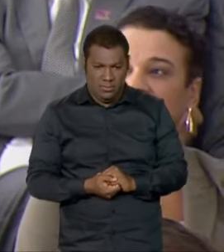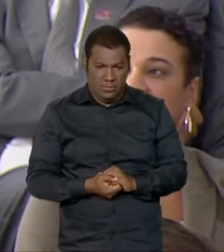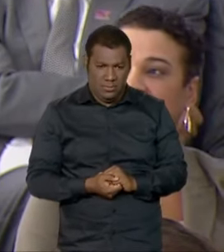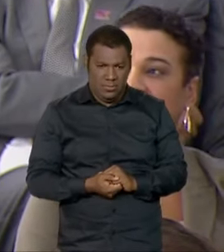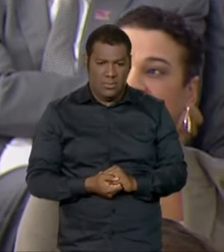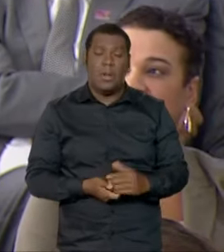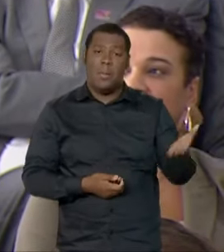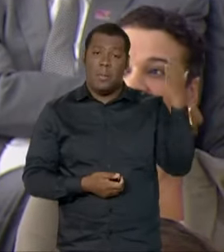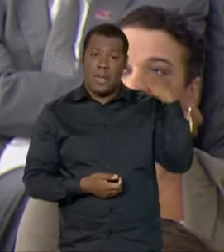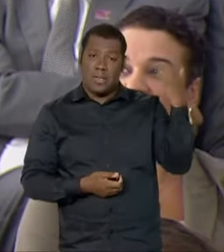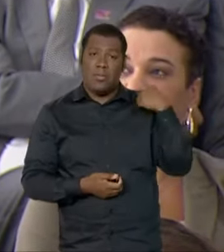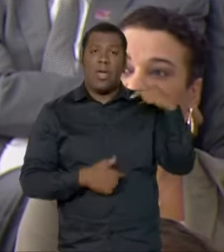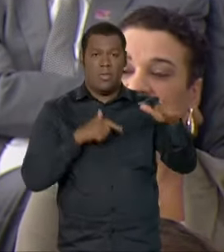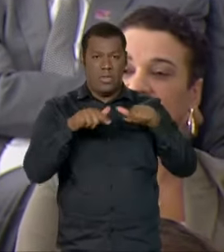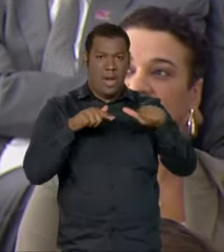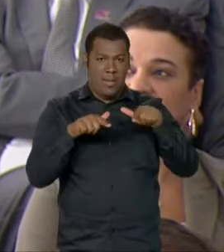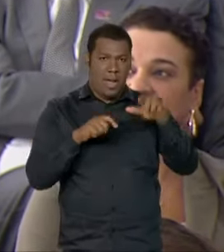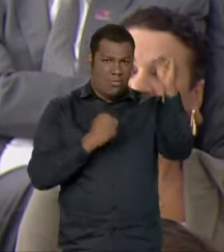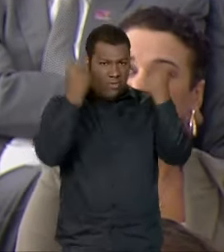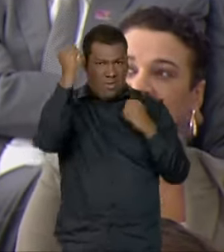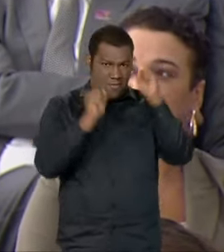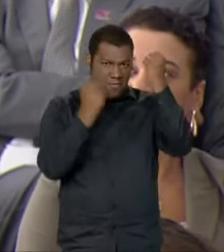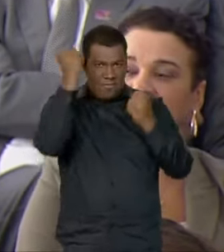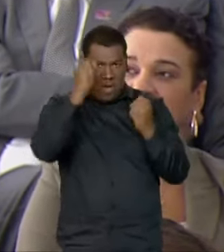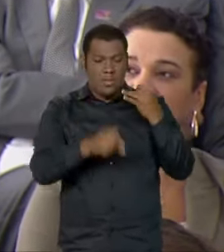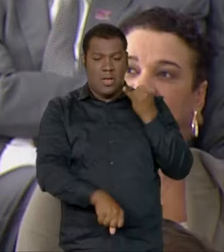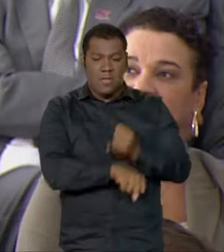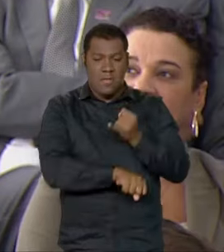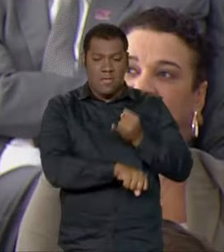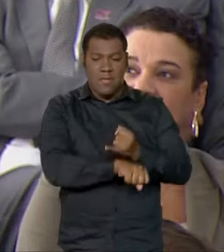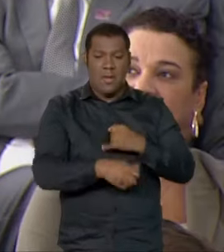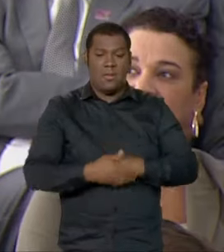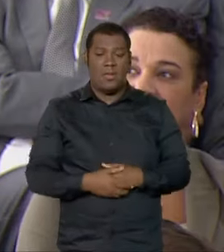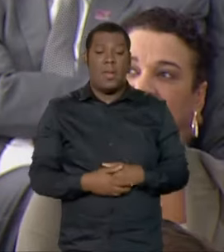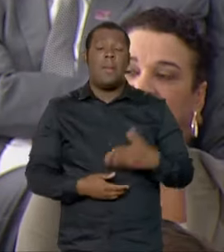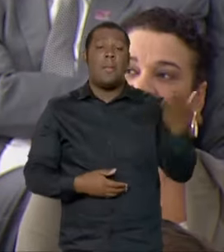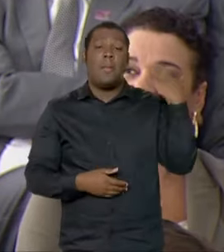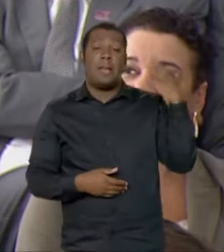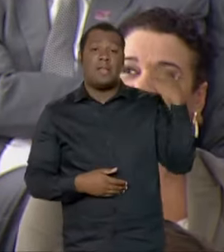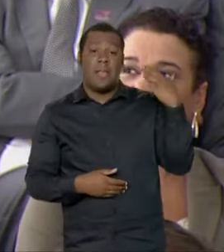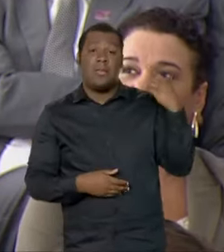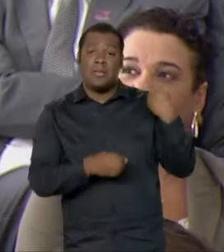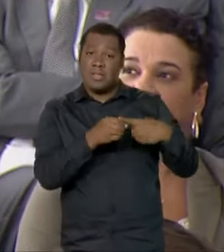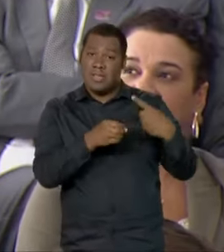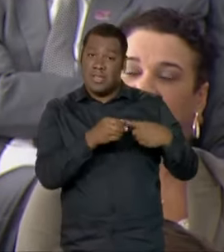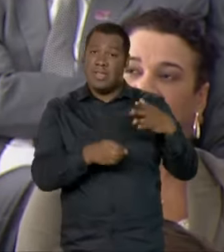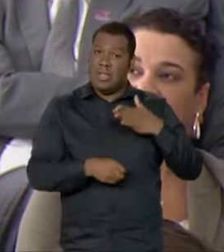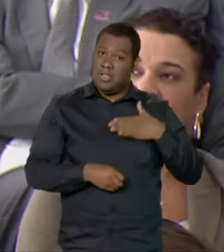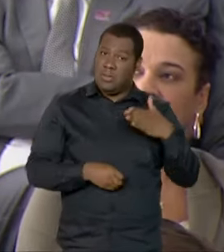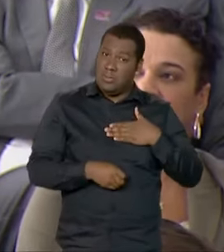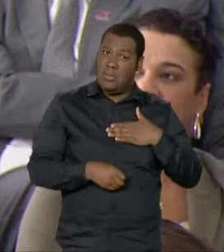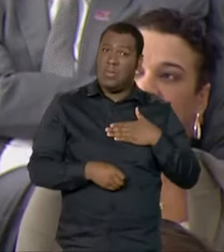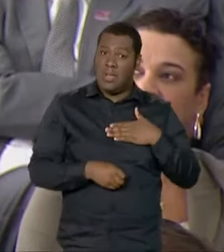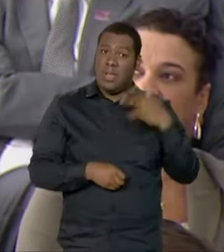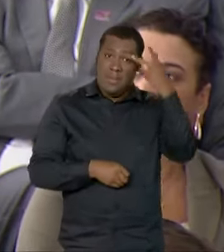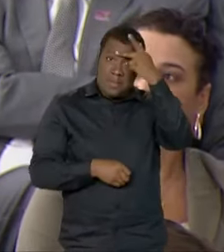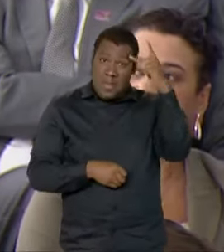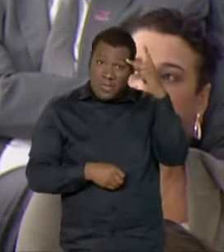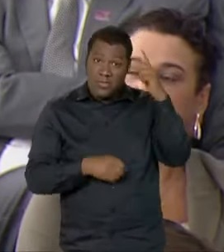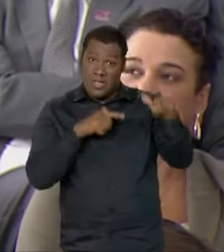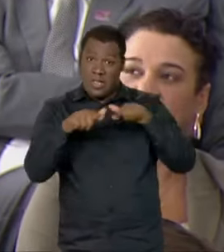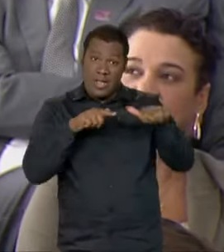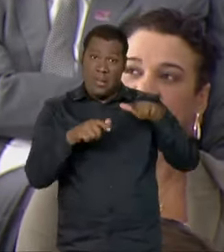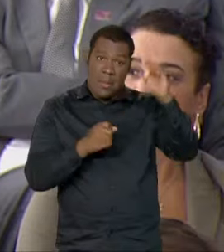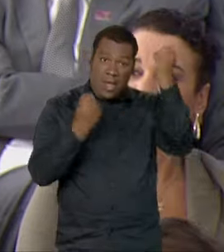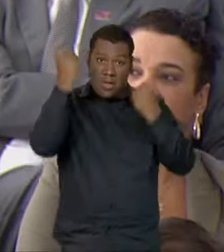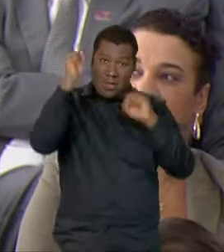era metalúrgico, e o metalúrgico na minha cidade ganhava um salário razoável. Se ele tivesse uma profissão,